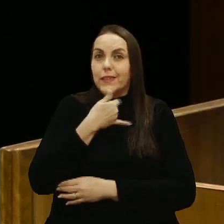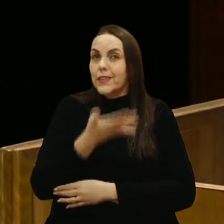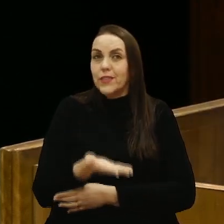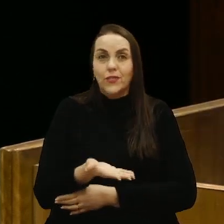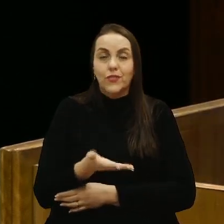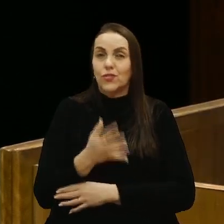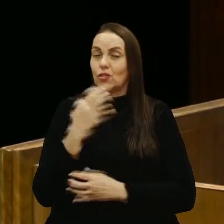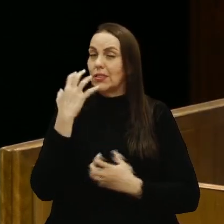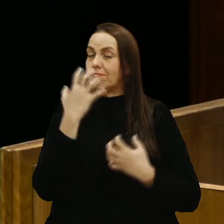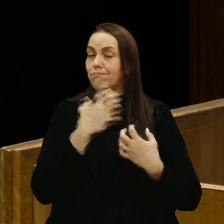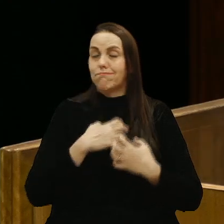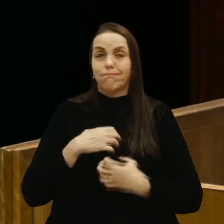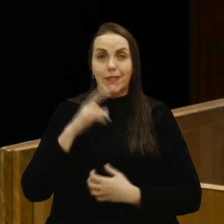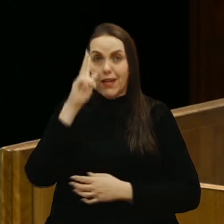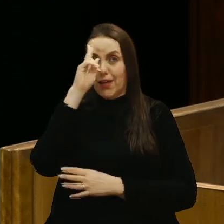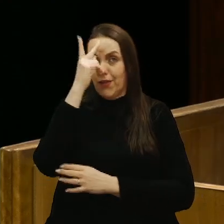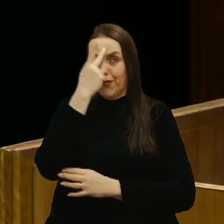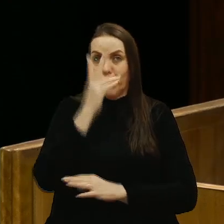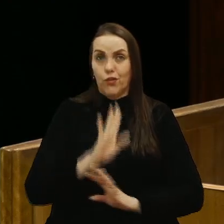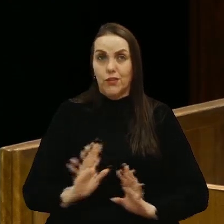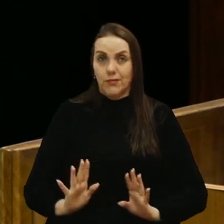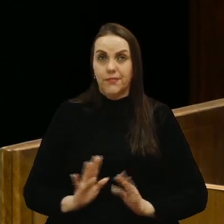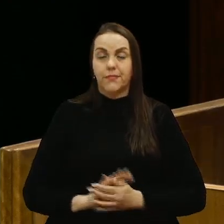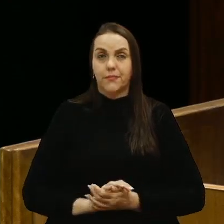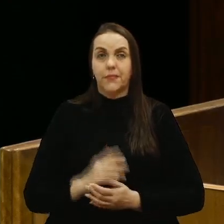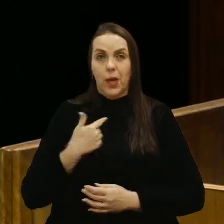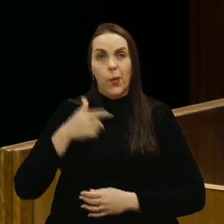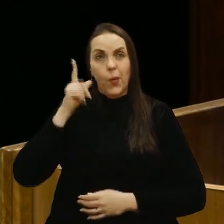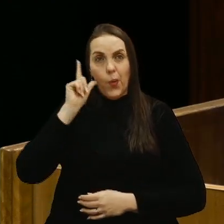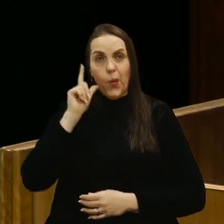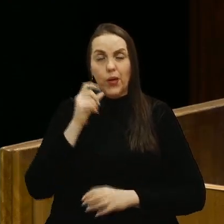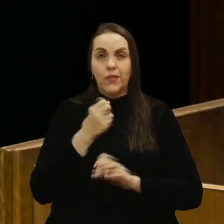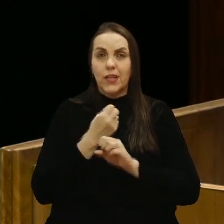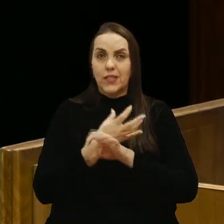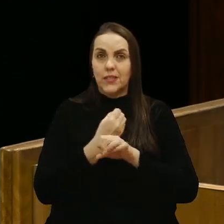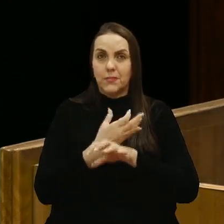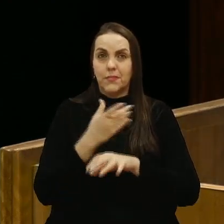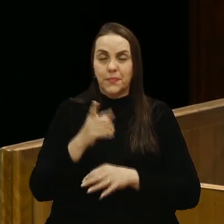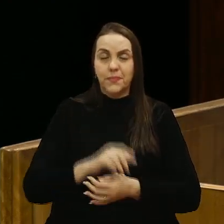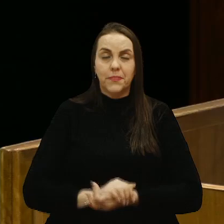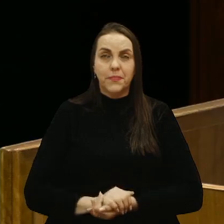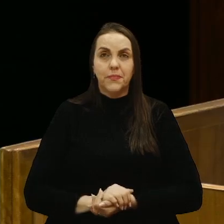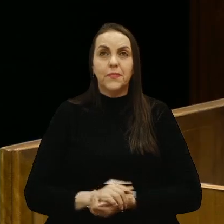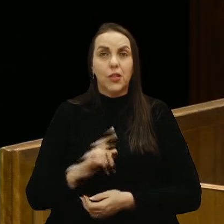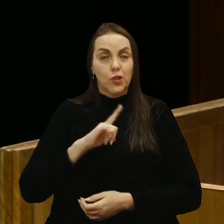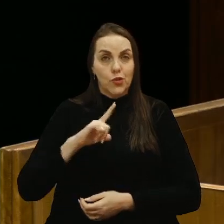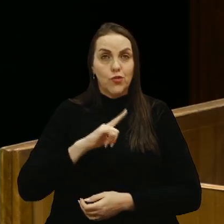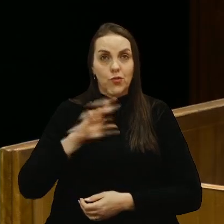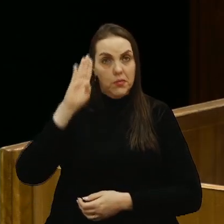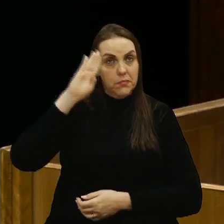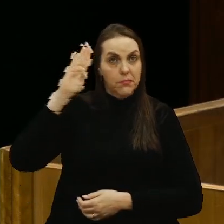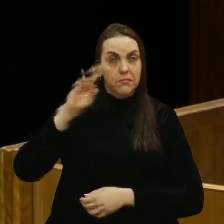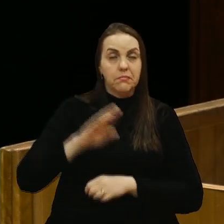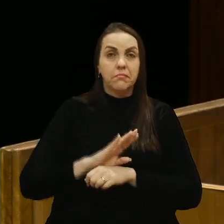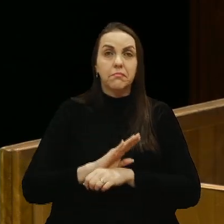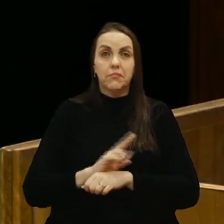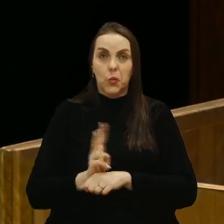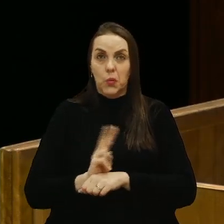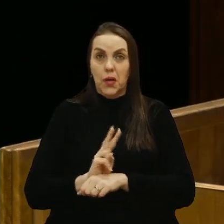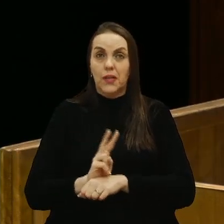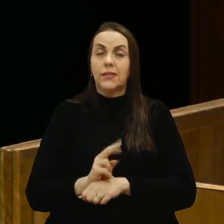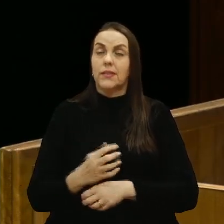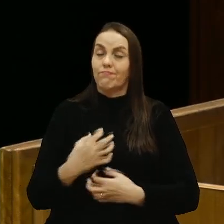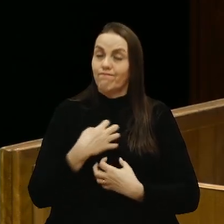é revoltante. Eu ontem estive lá na SMED, até para fazer uma ponderação aqui, tinha a guarda municipal lá na frente, que me